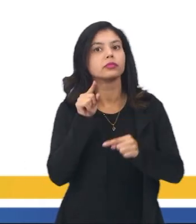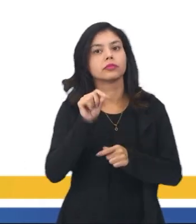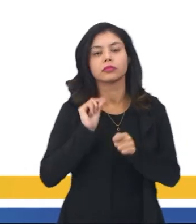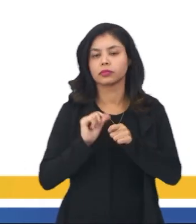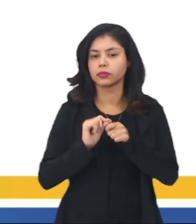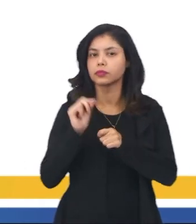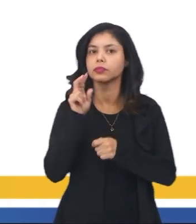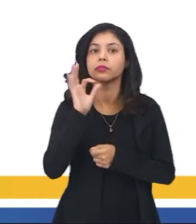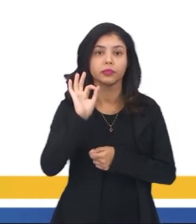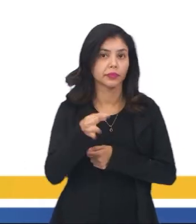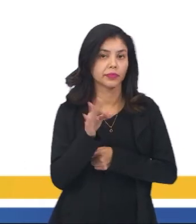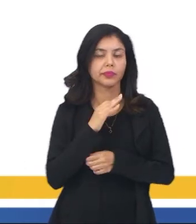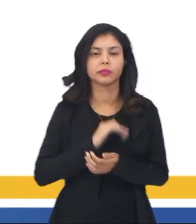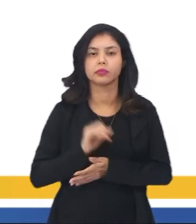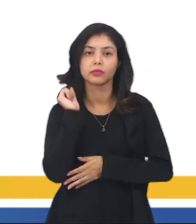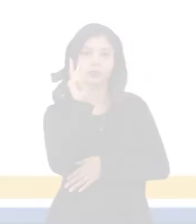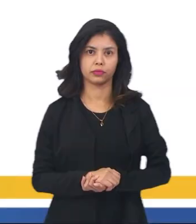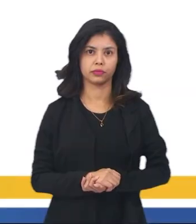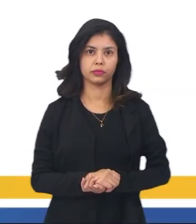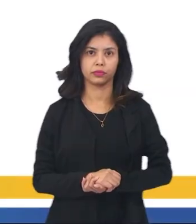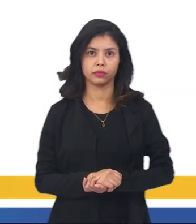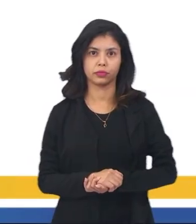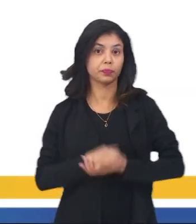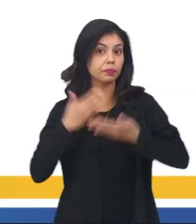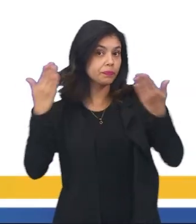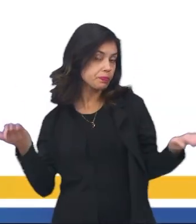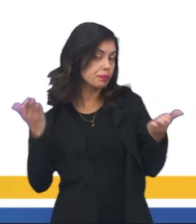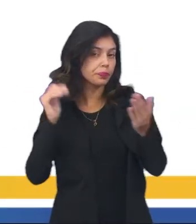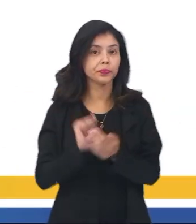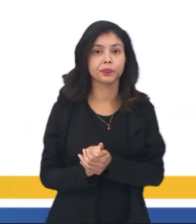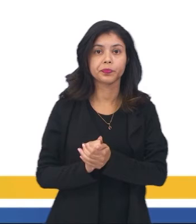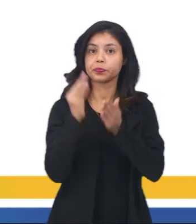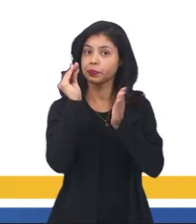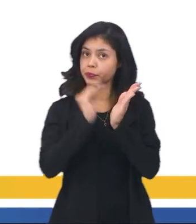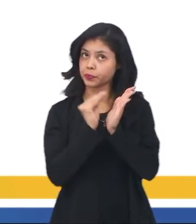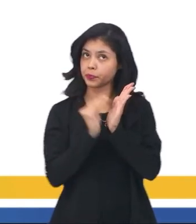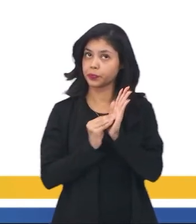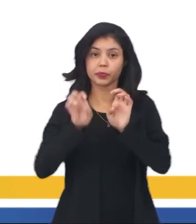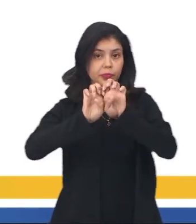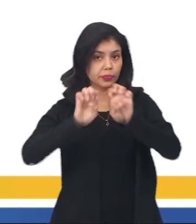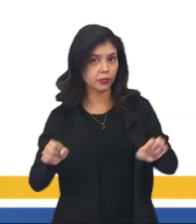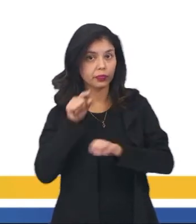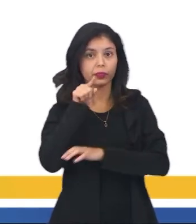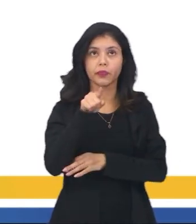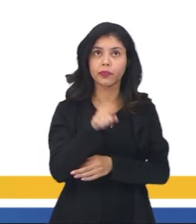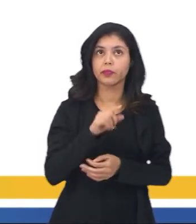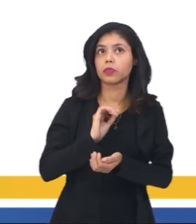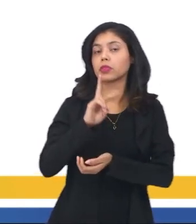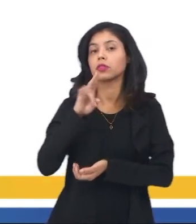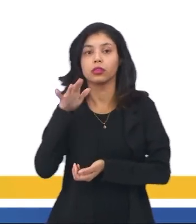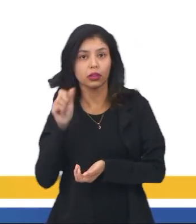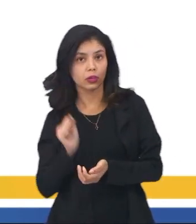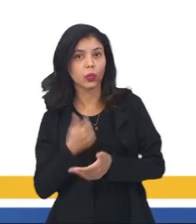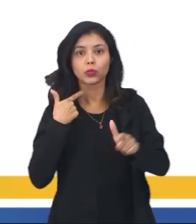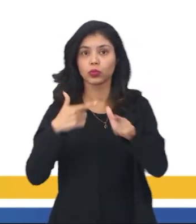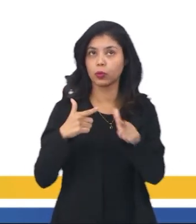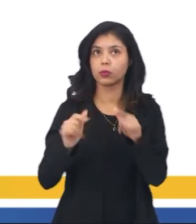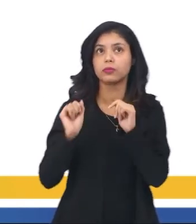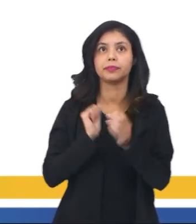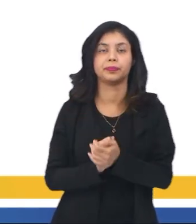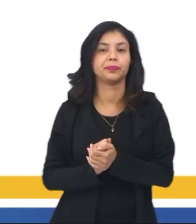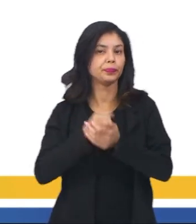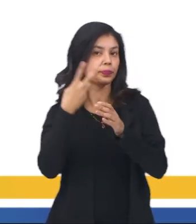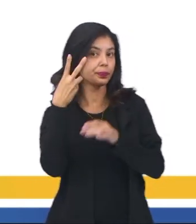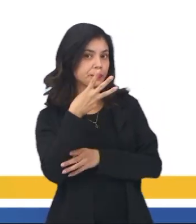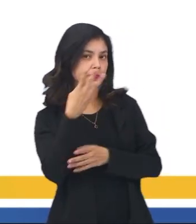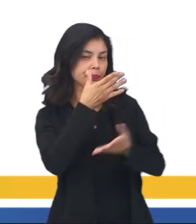questão corretamente, tá ok? Pessoal, colocada aqui a equação e os seus coeficientes, nós vamos trabalhar com o nosso